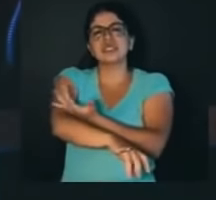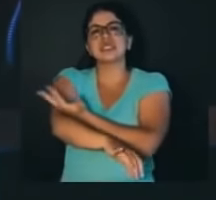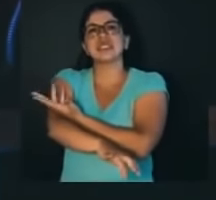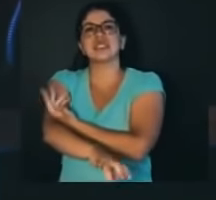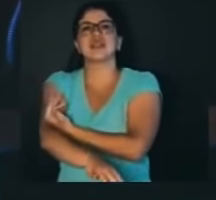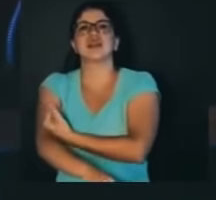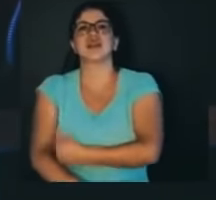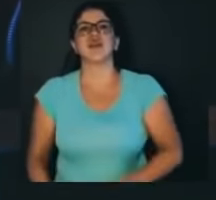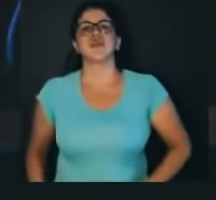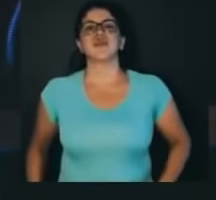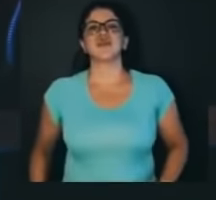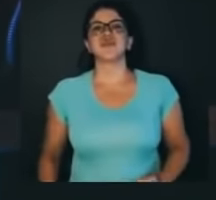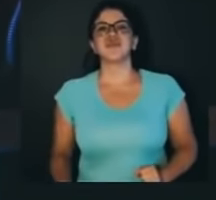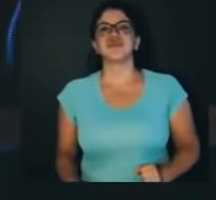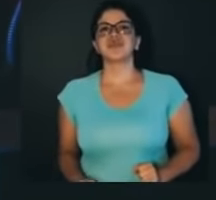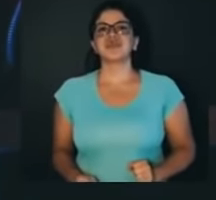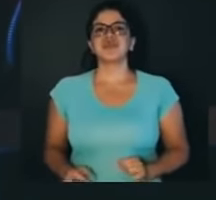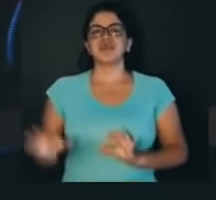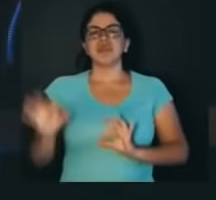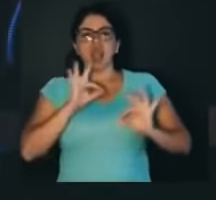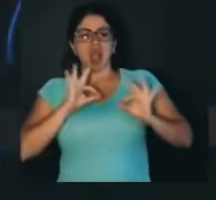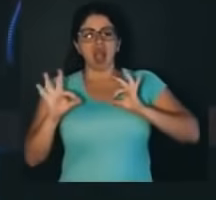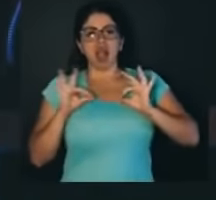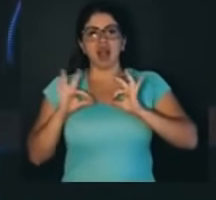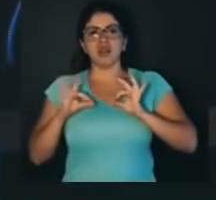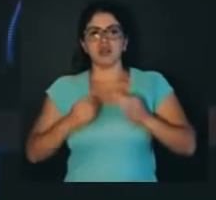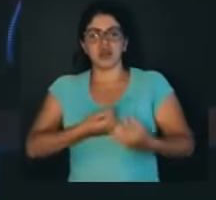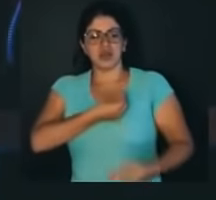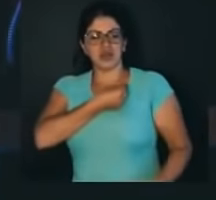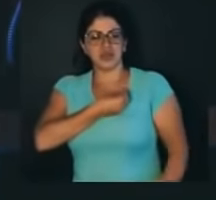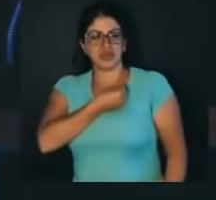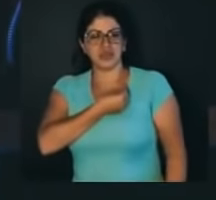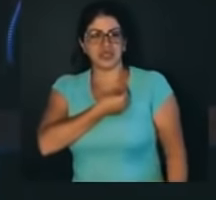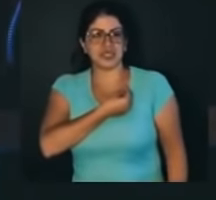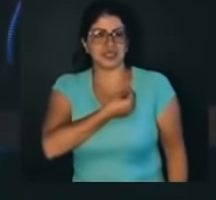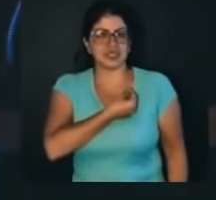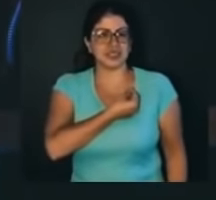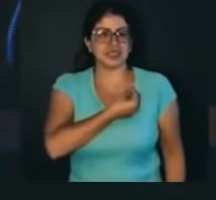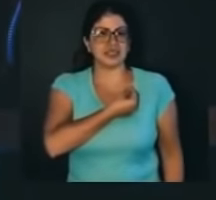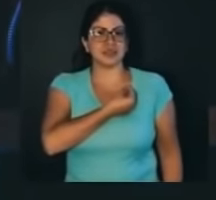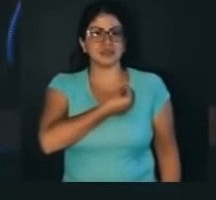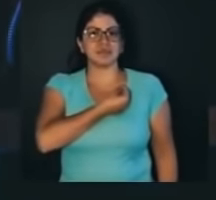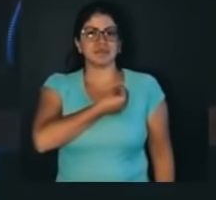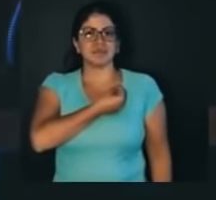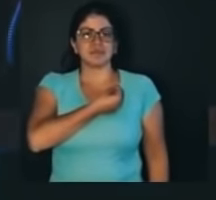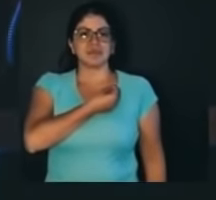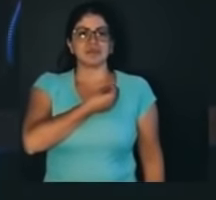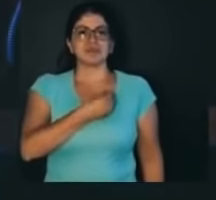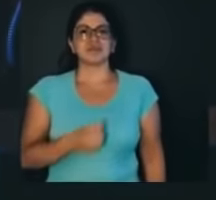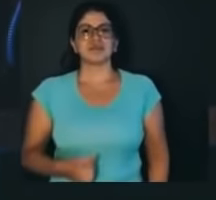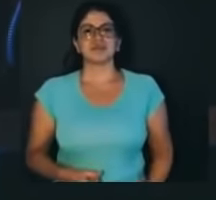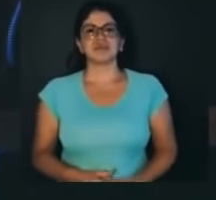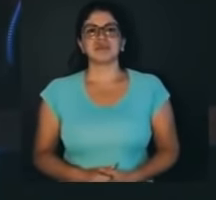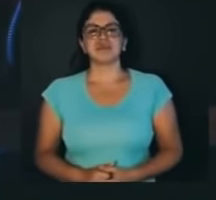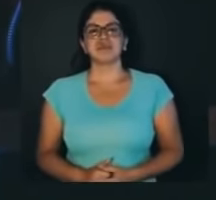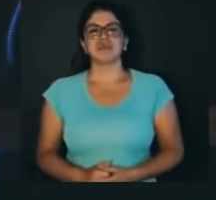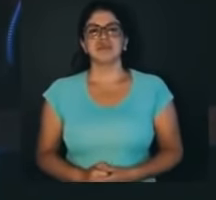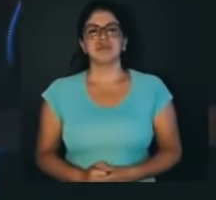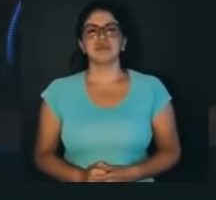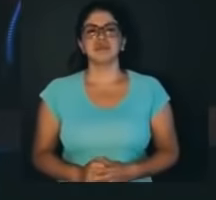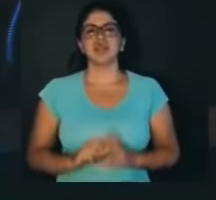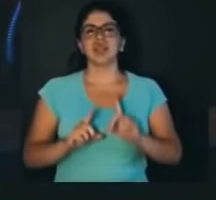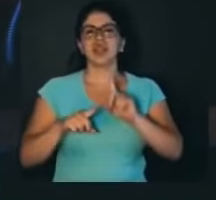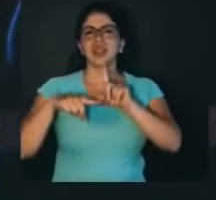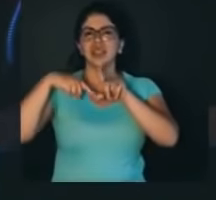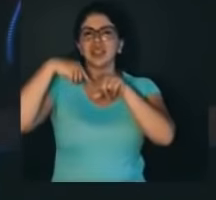movem. Maior parte do tempo nós reagimos emocionalmente. Somente na sequência é que nós analisamos a